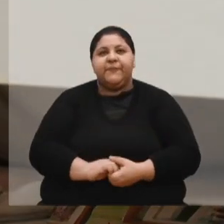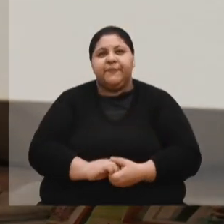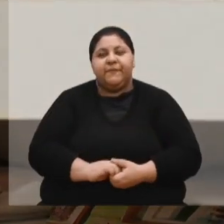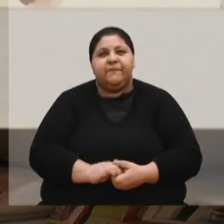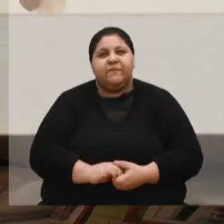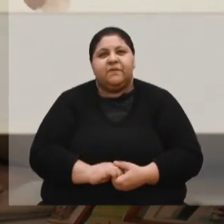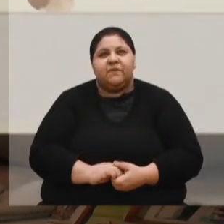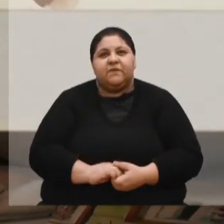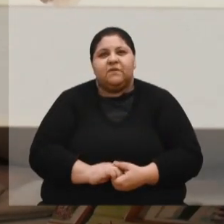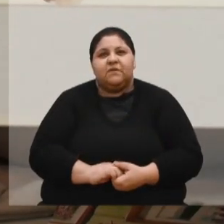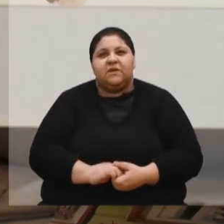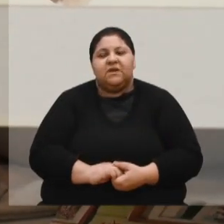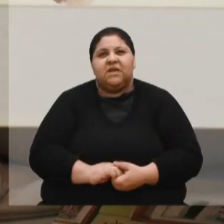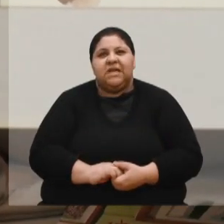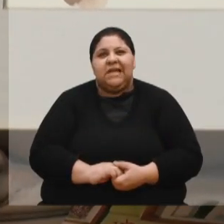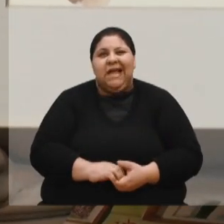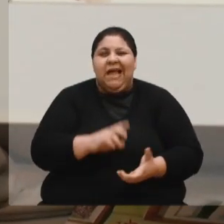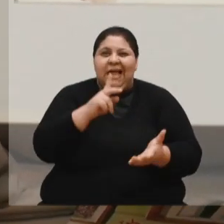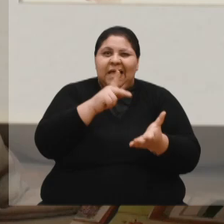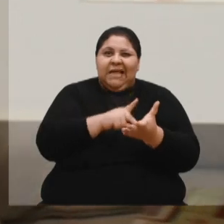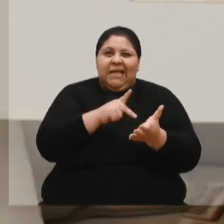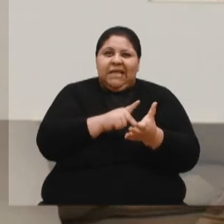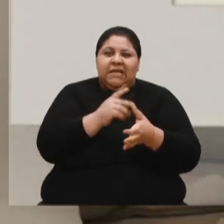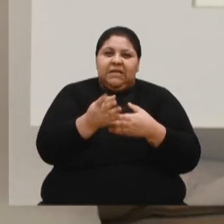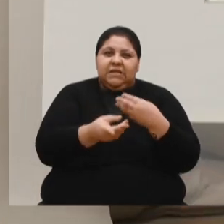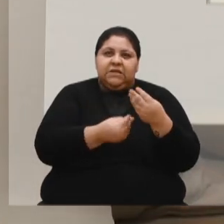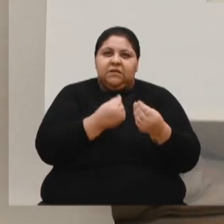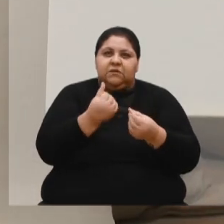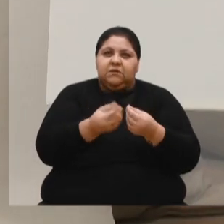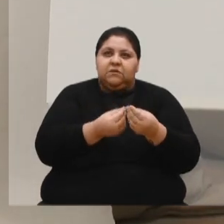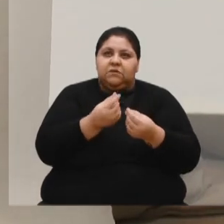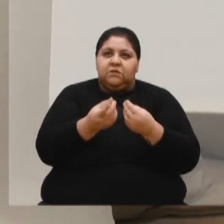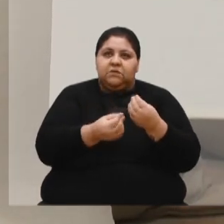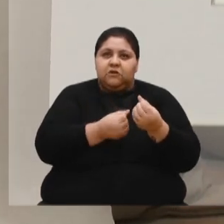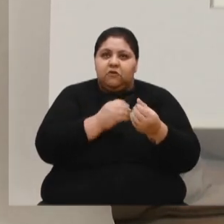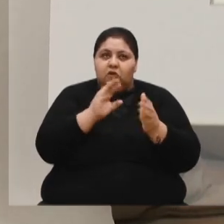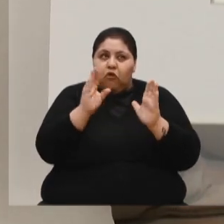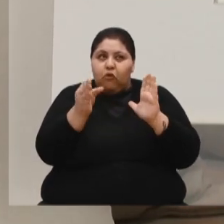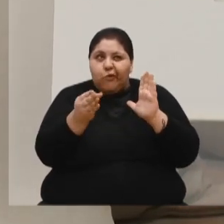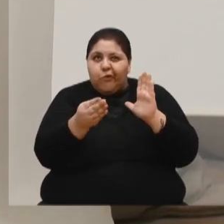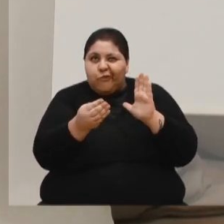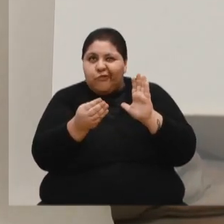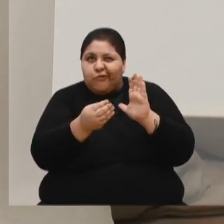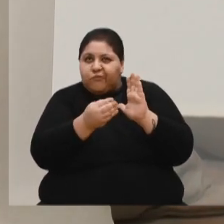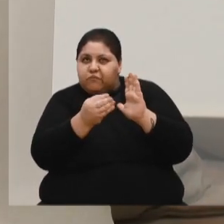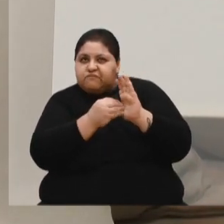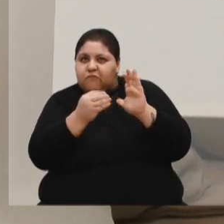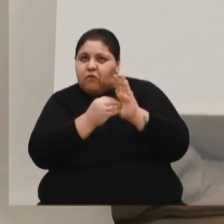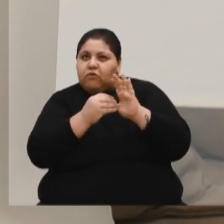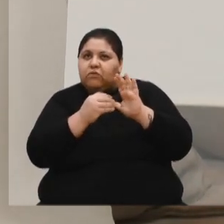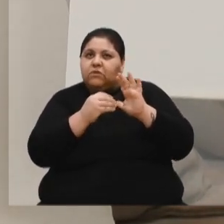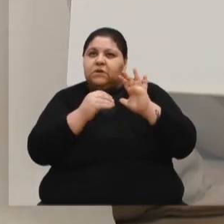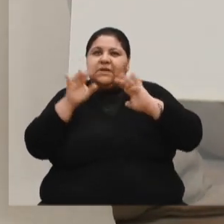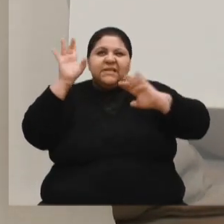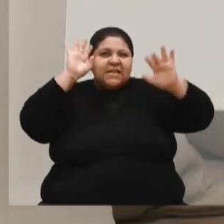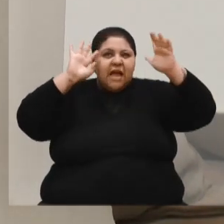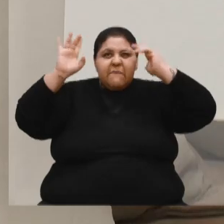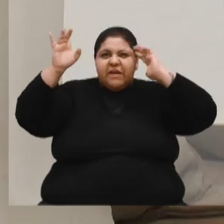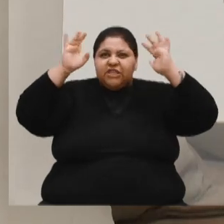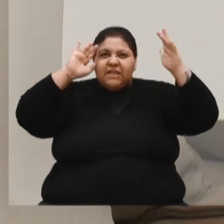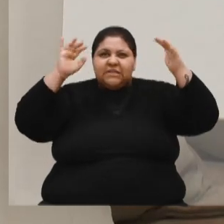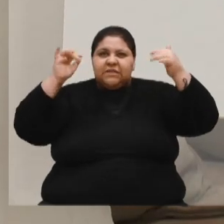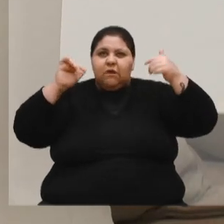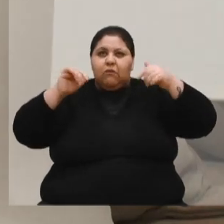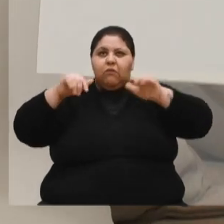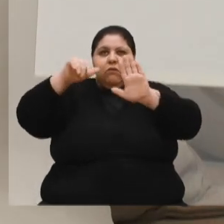E aqui, na verdade, foi colocar um pouco de cenário, né, da imaginação,